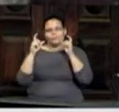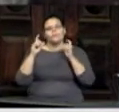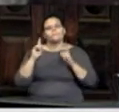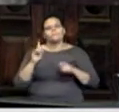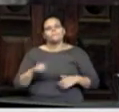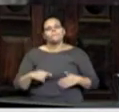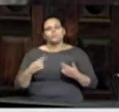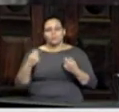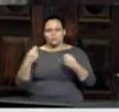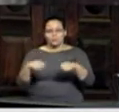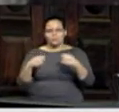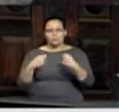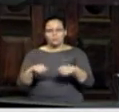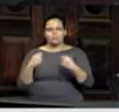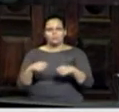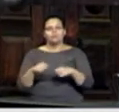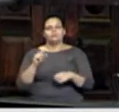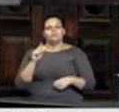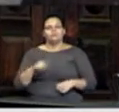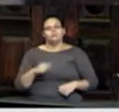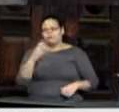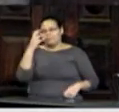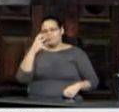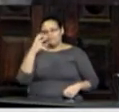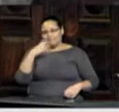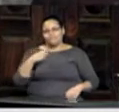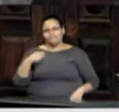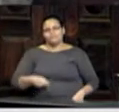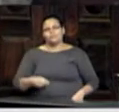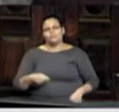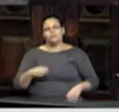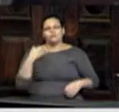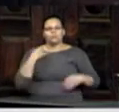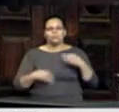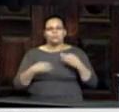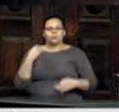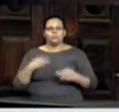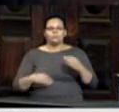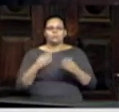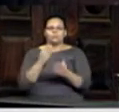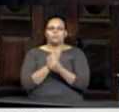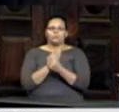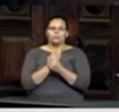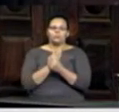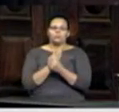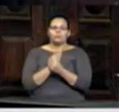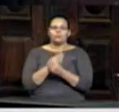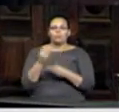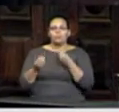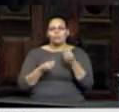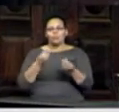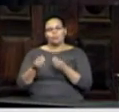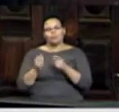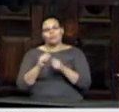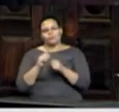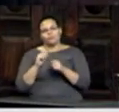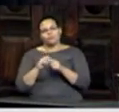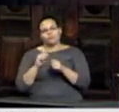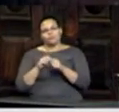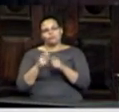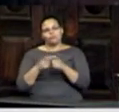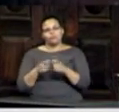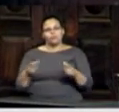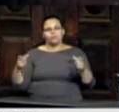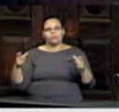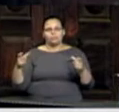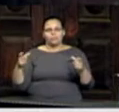Leis sobre a necessidade de celeridade no julgamento desses processos, bem como iria fazer uma explanação